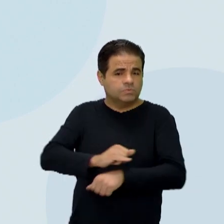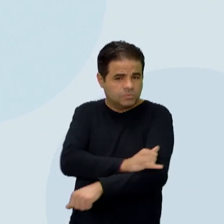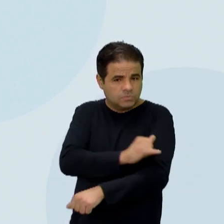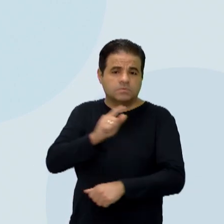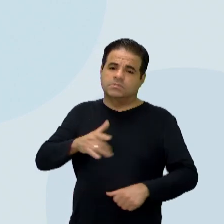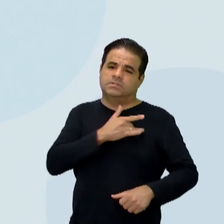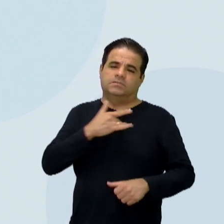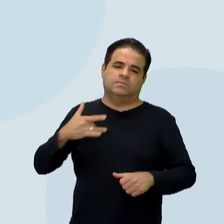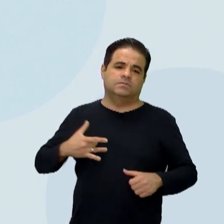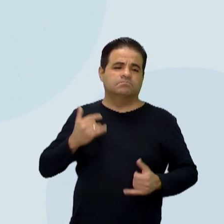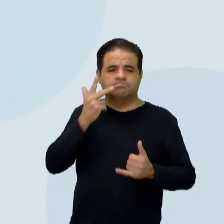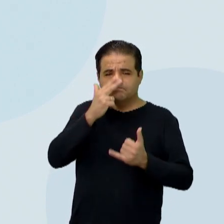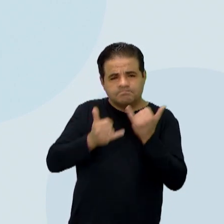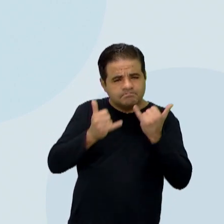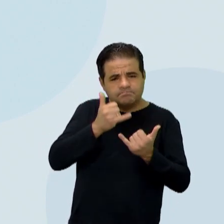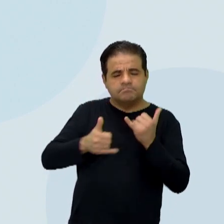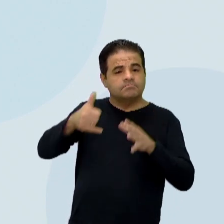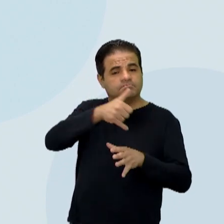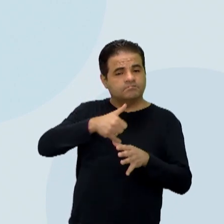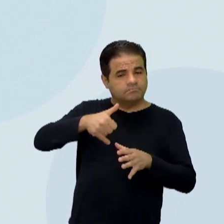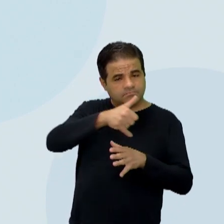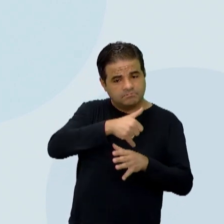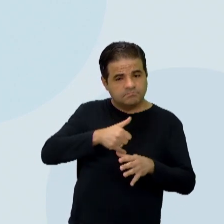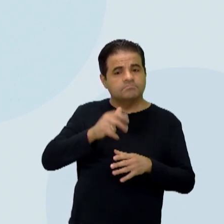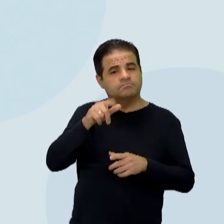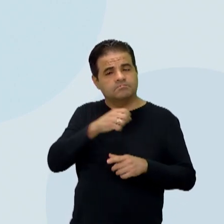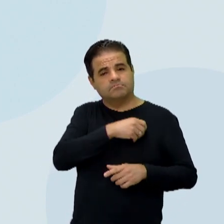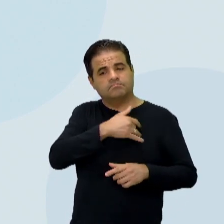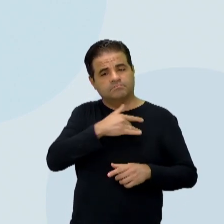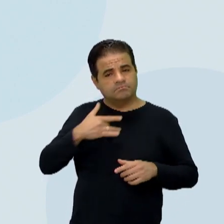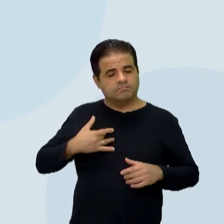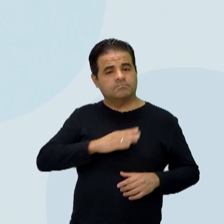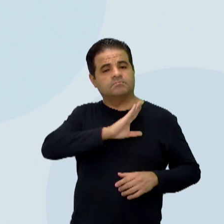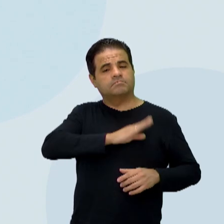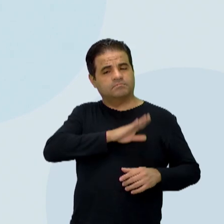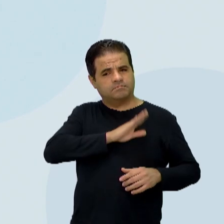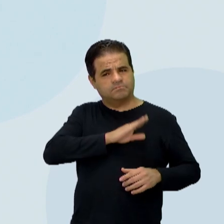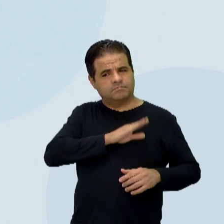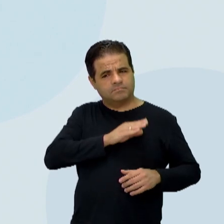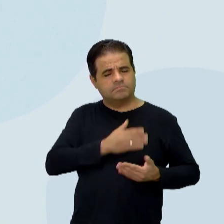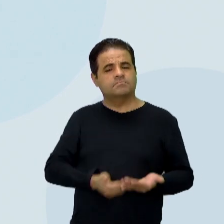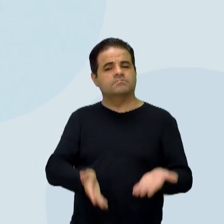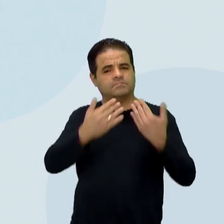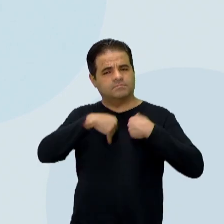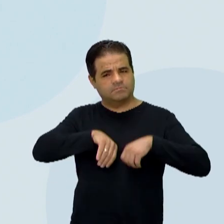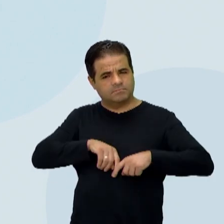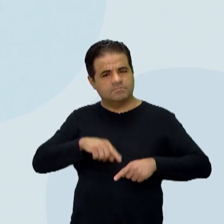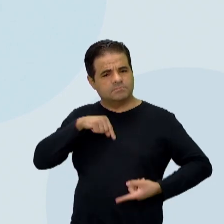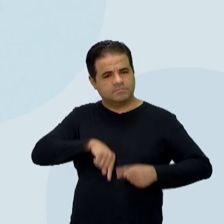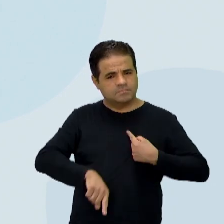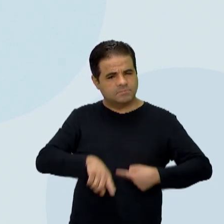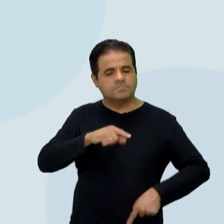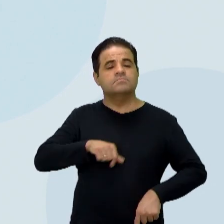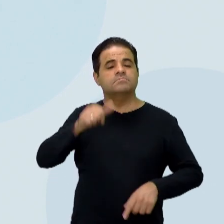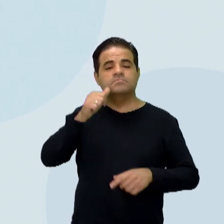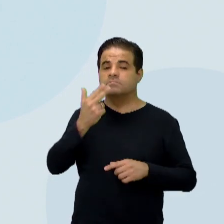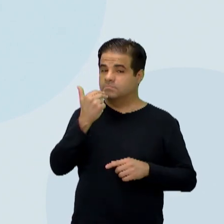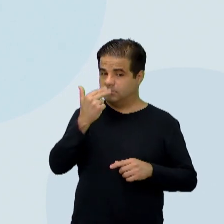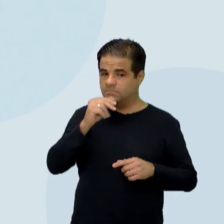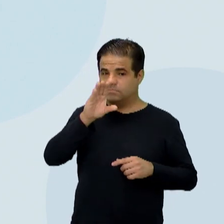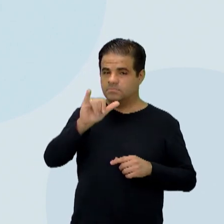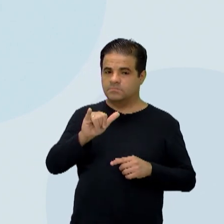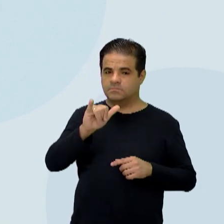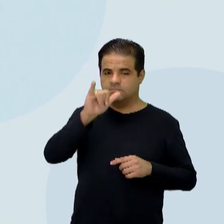é saudável, semelhante à do azeite de oliva e faz bem ao sistema cardiovascular, afirma a nutricionista